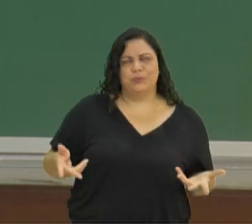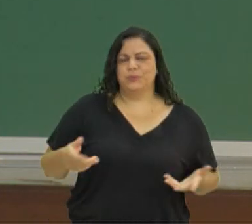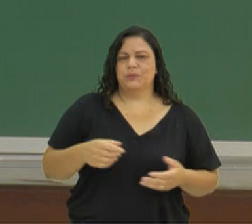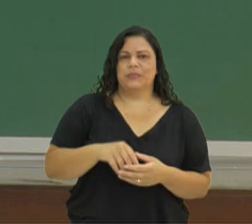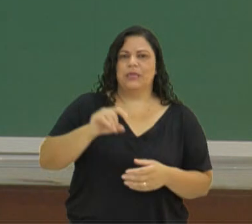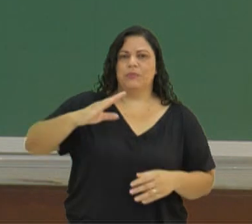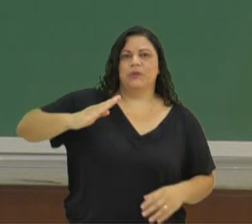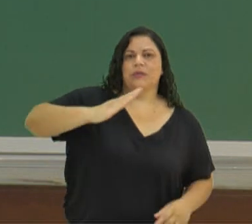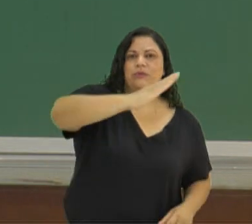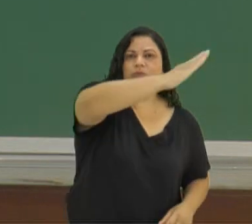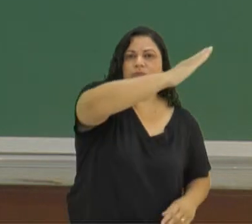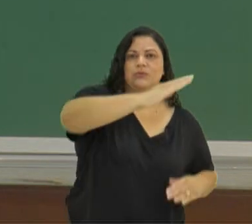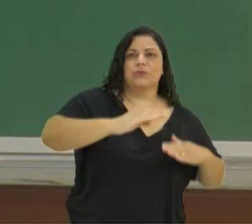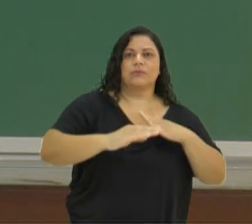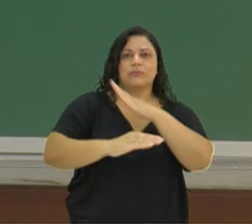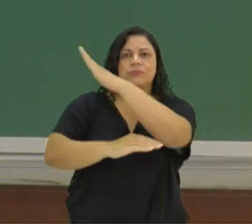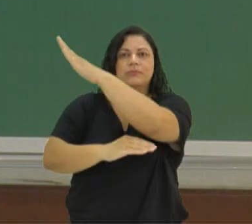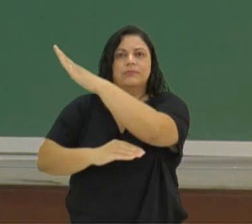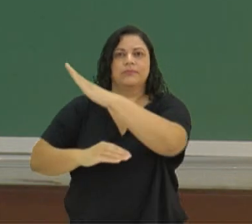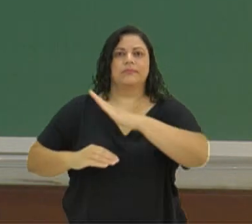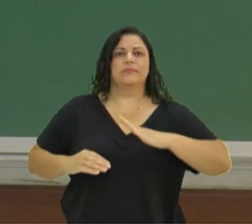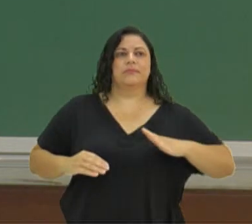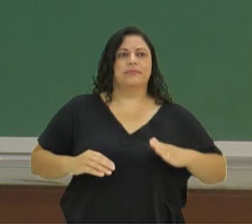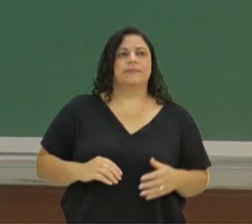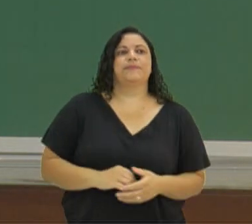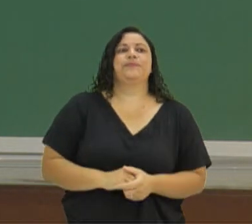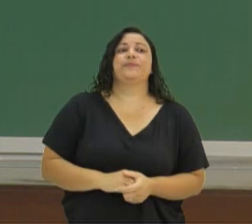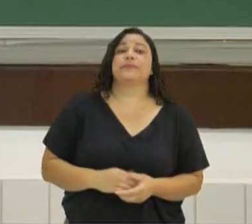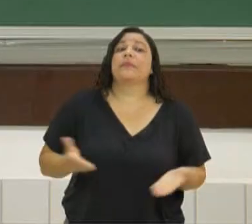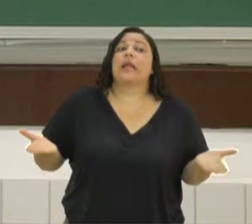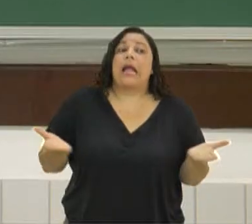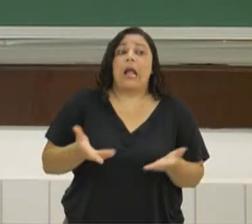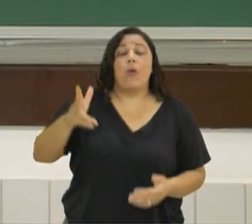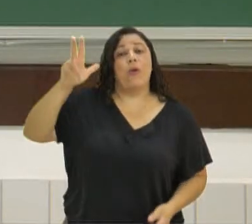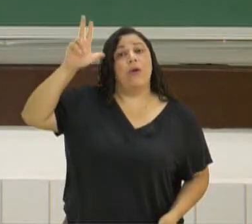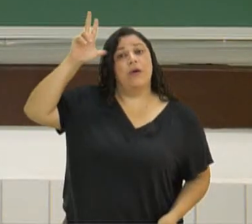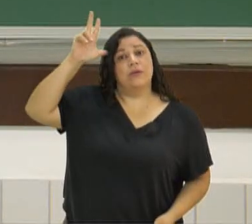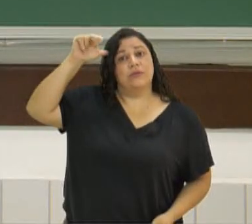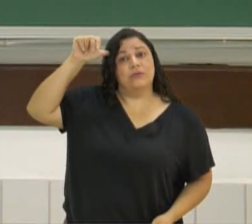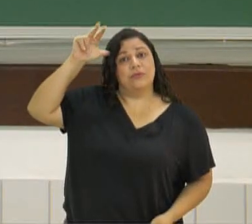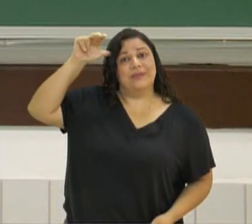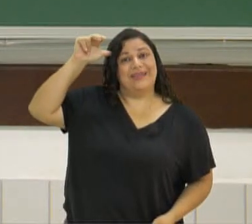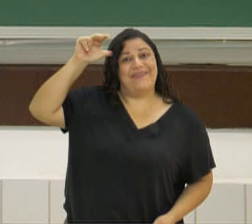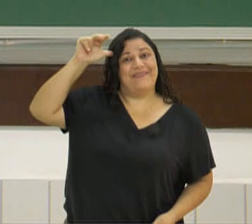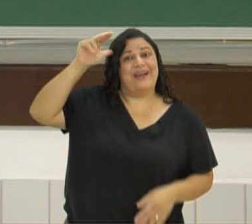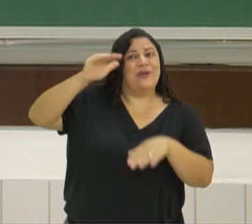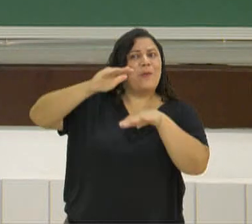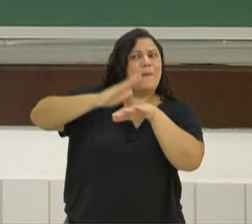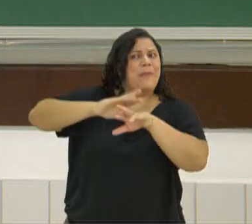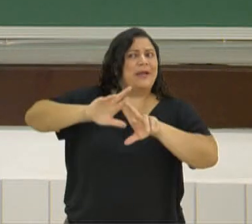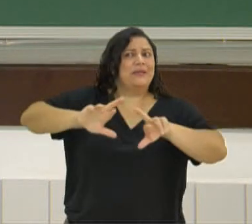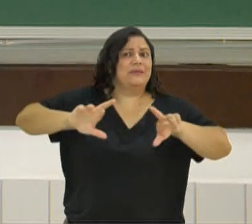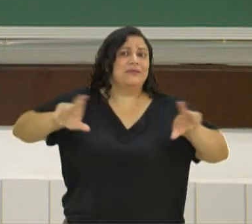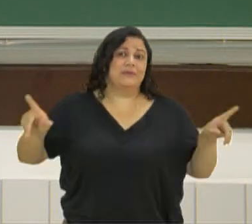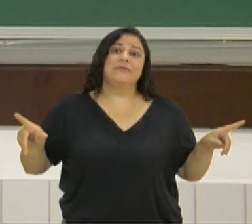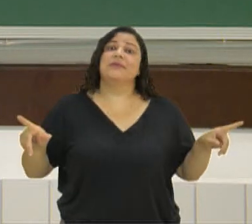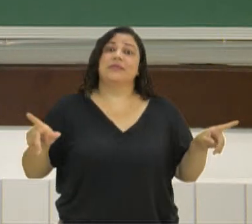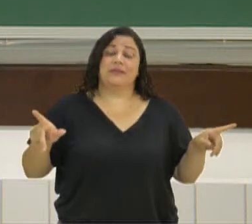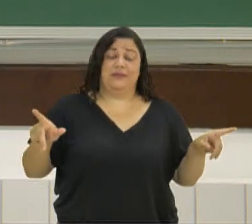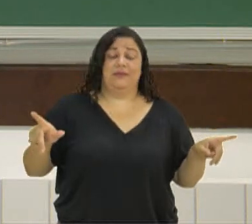se movimenta nas diagonais. Chegamos agora no cavalo. O cavalo talvez seja o movimento mais diferente dentre todas as